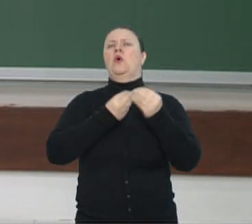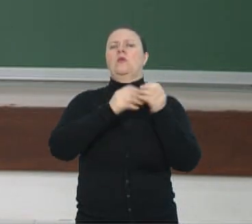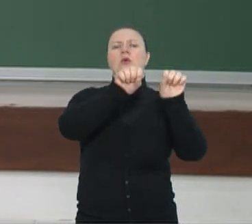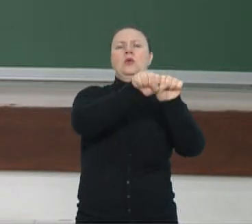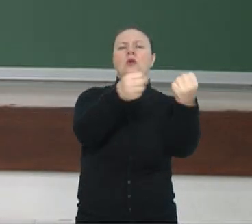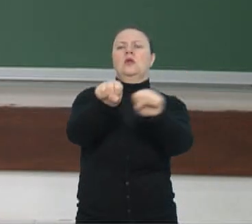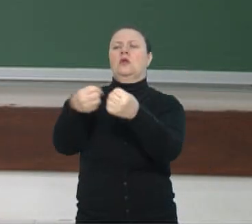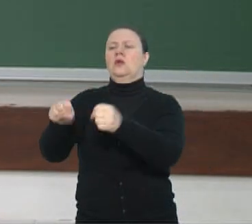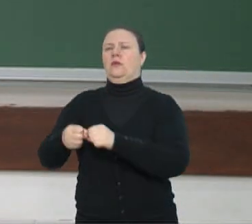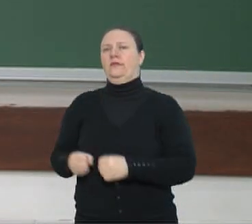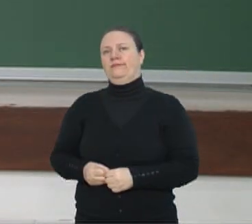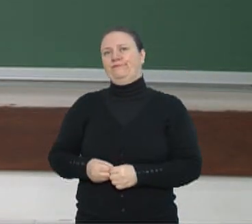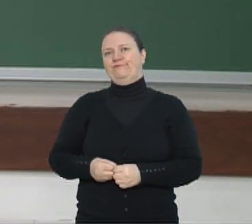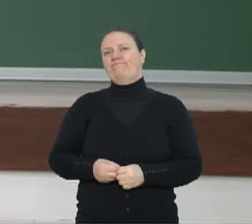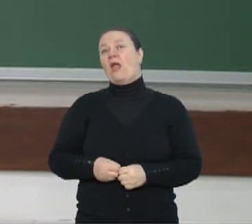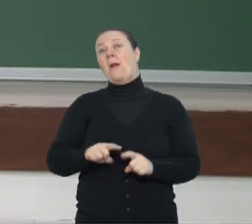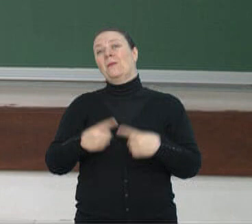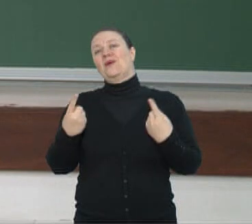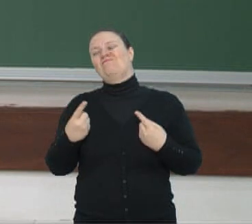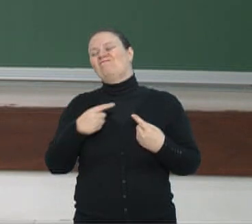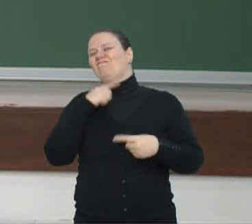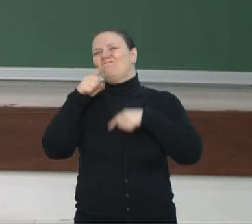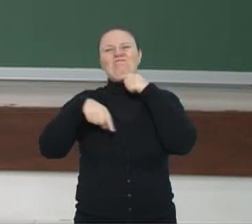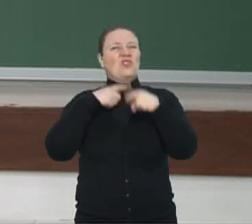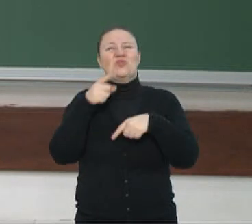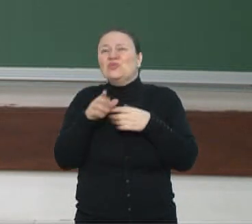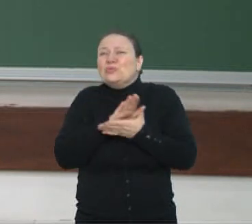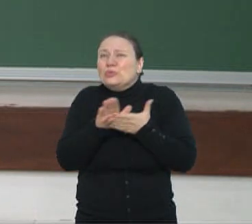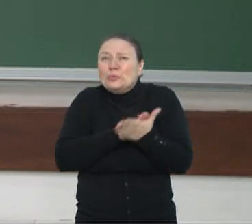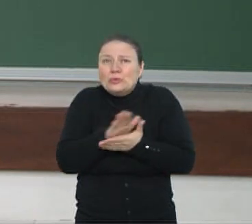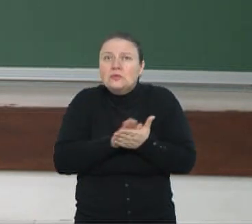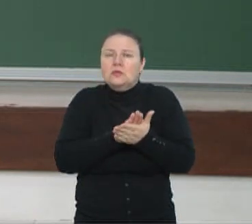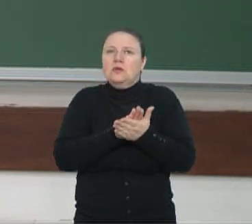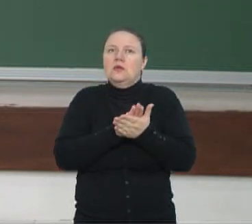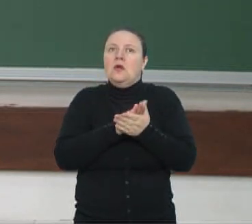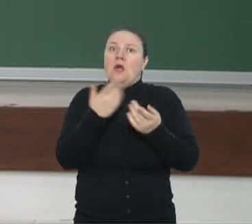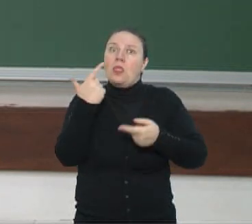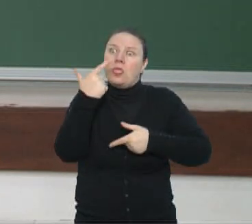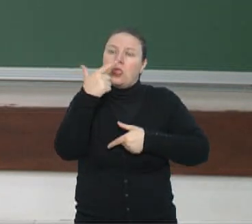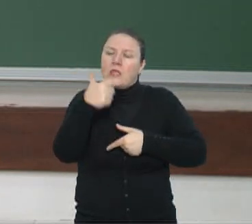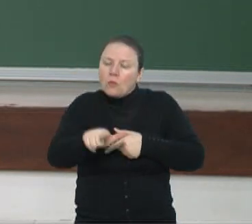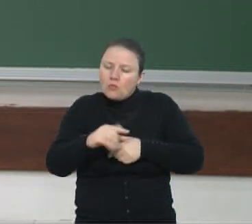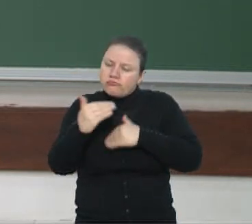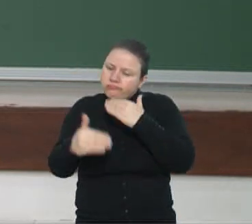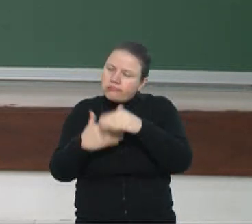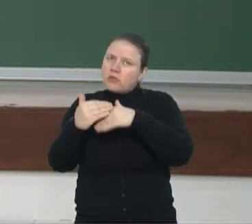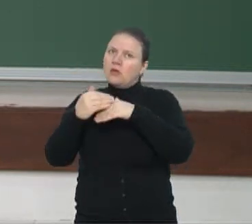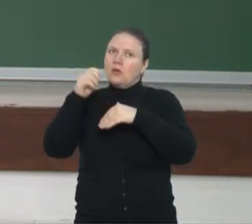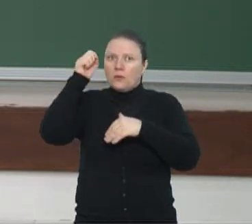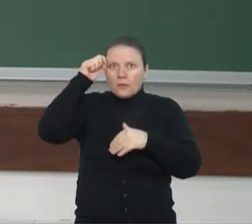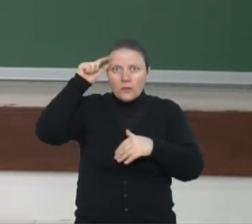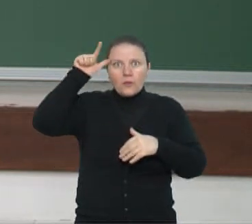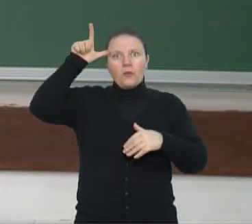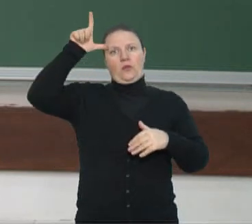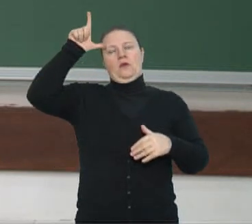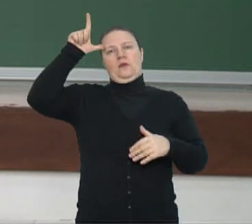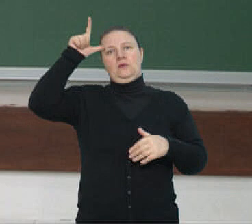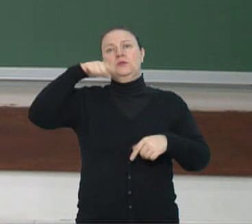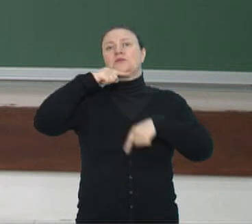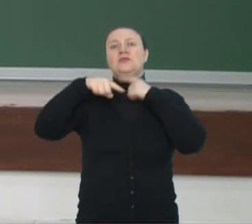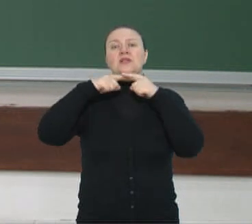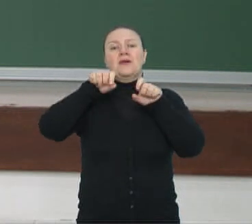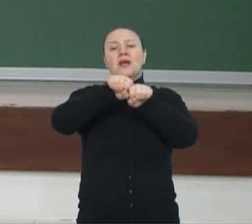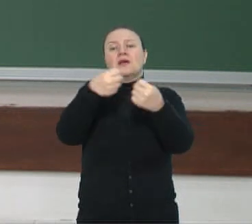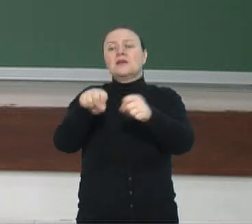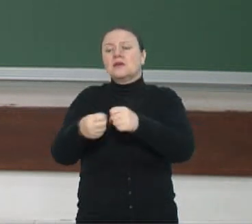que esse movimento não deu certo, eles foram perseguidos e com o tempo o trabalhador se amadureceu. Eles perceberam que a máquina veio para ficar. Que não adiantava você quebrar a